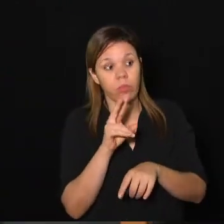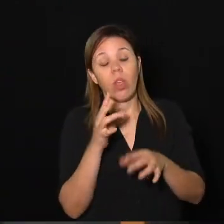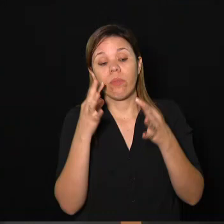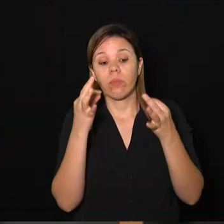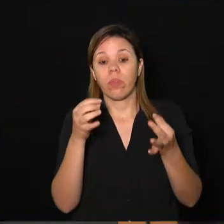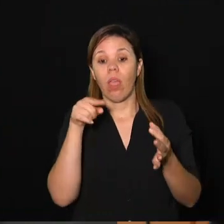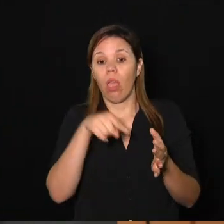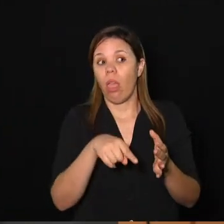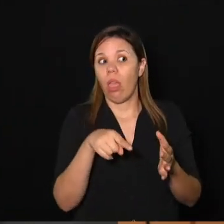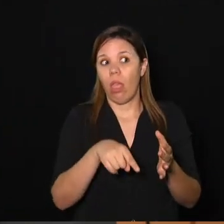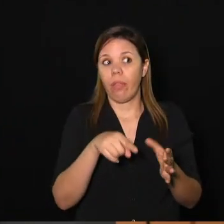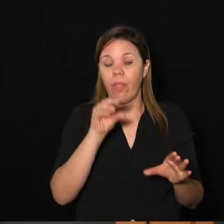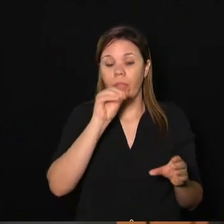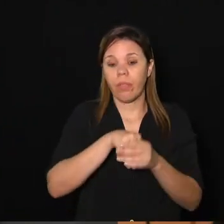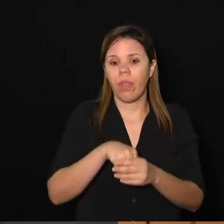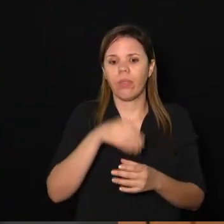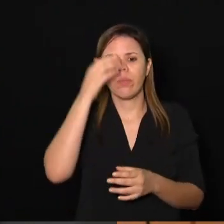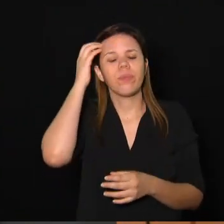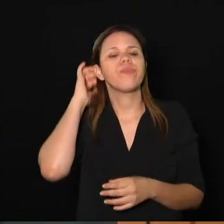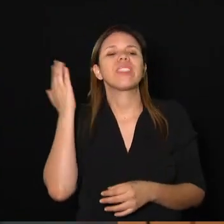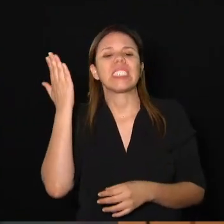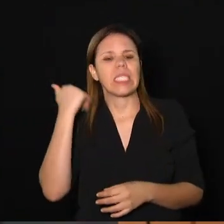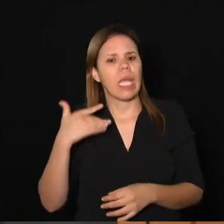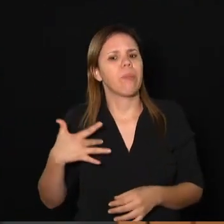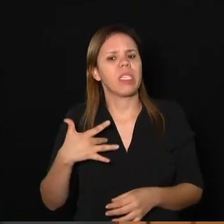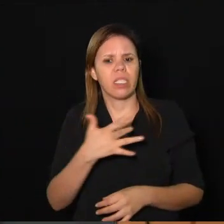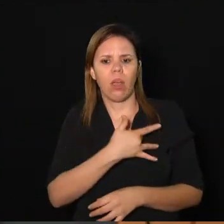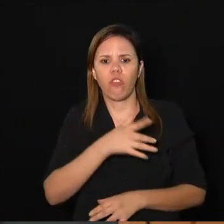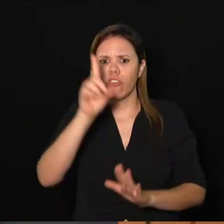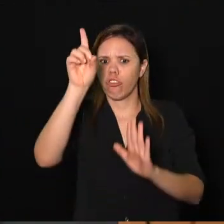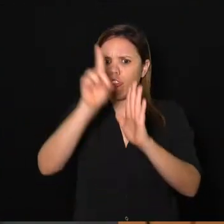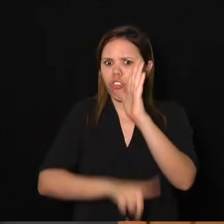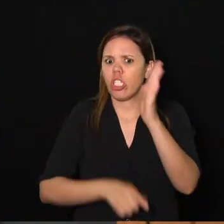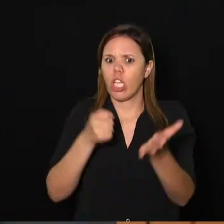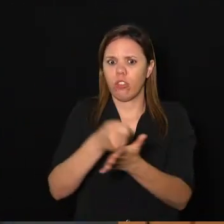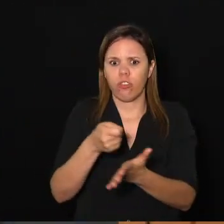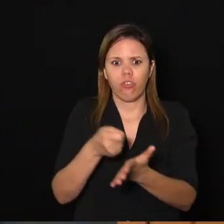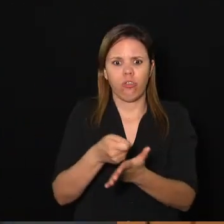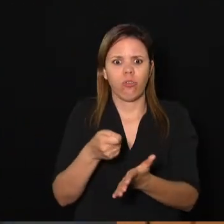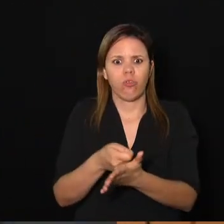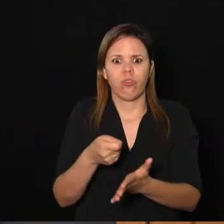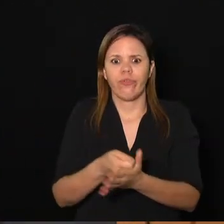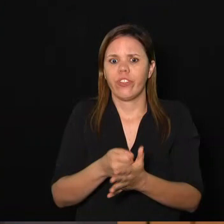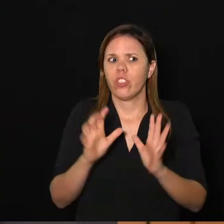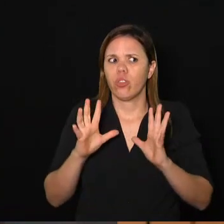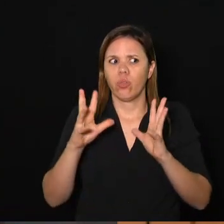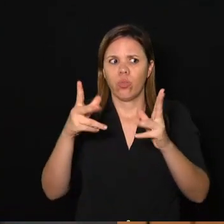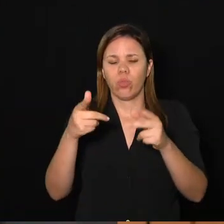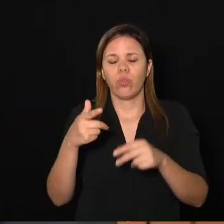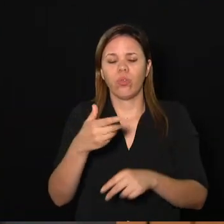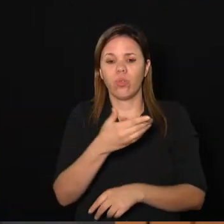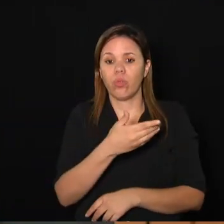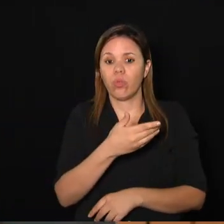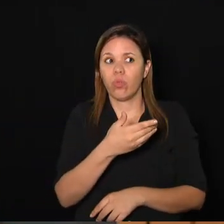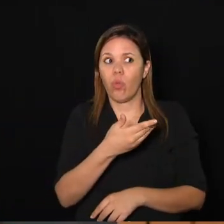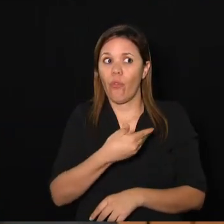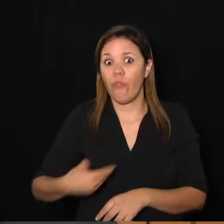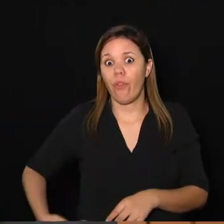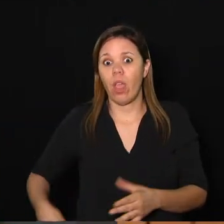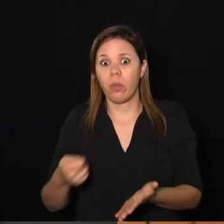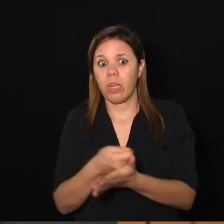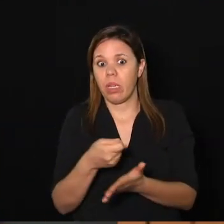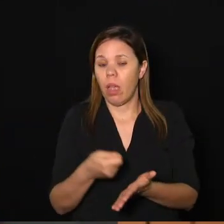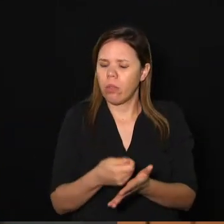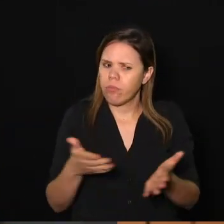sabem e está dito na constituição que a saúde é direito de todos e dever do Estado isso é sabido mas qual